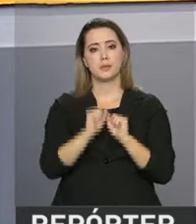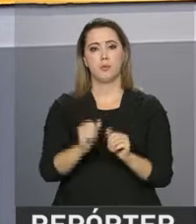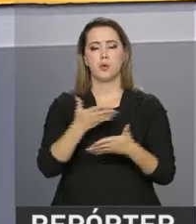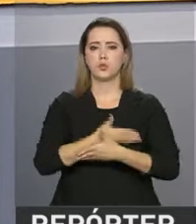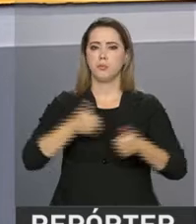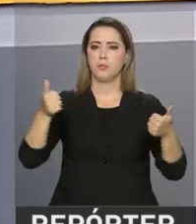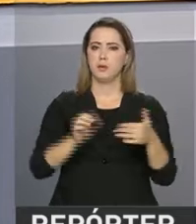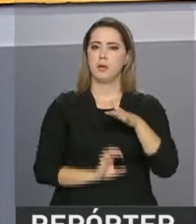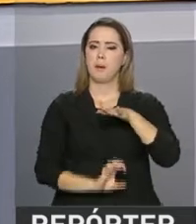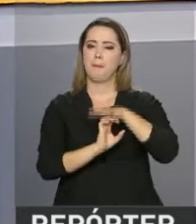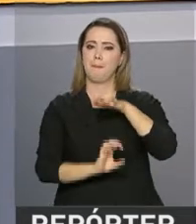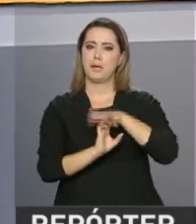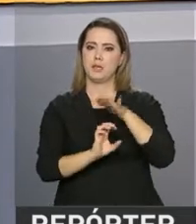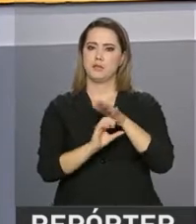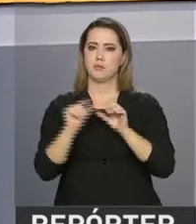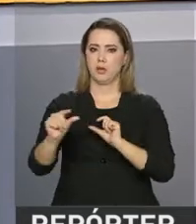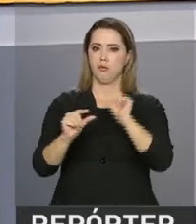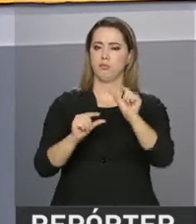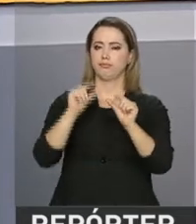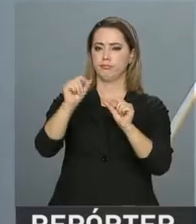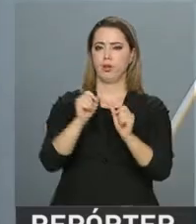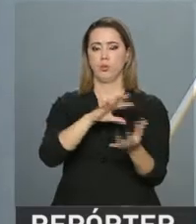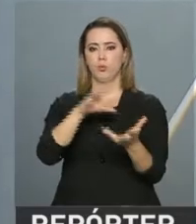aprimorar pequenas e médias empresas no exterior.